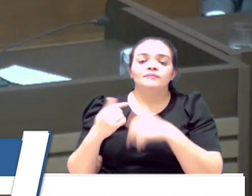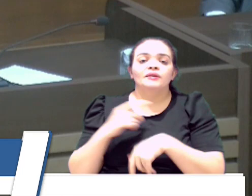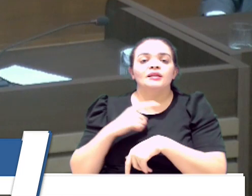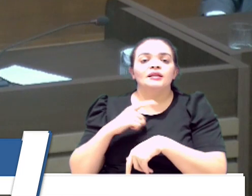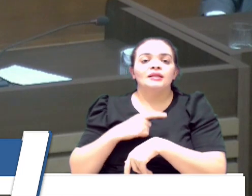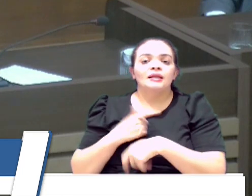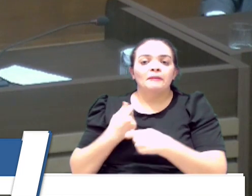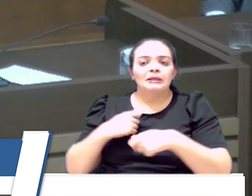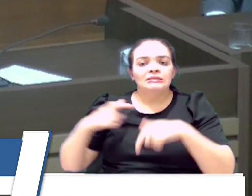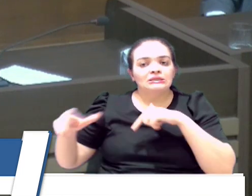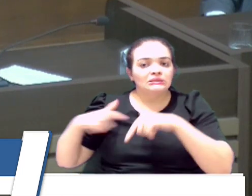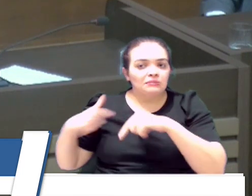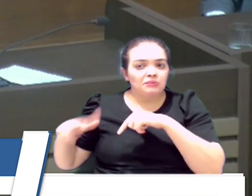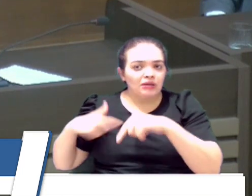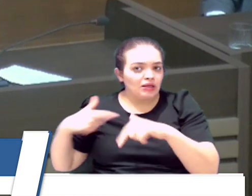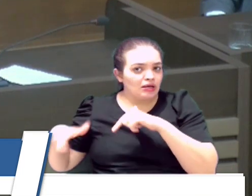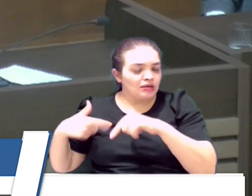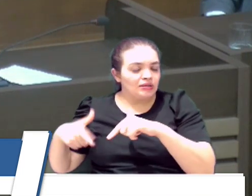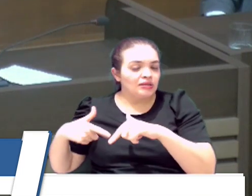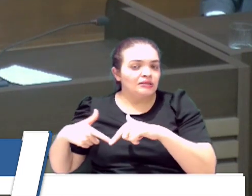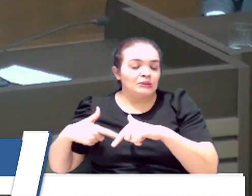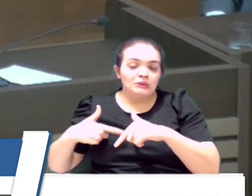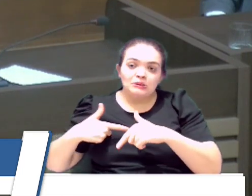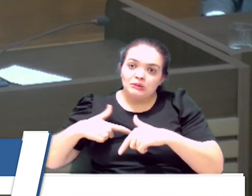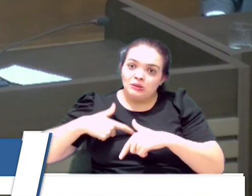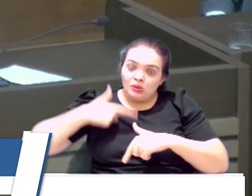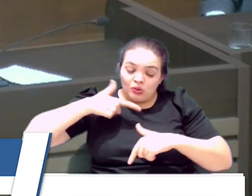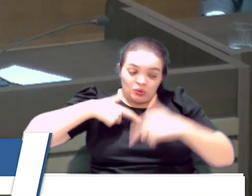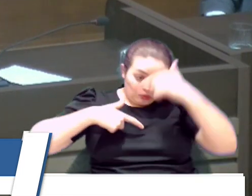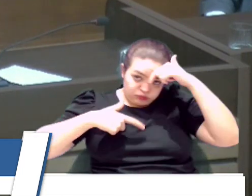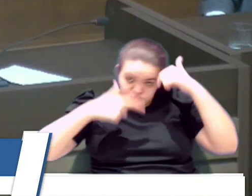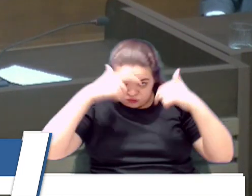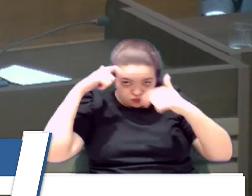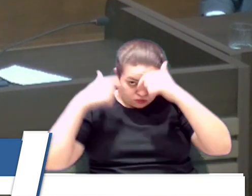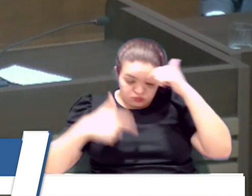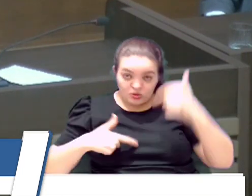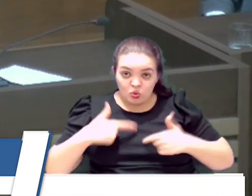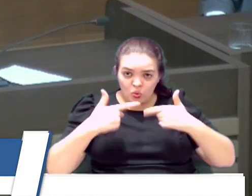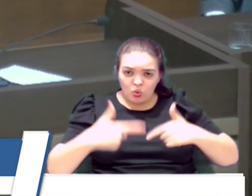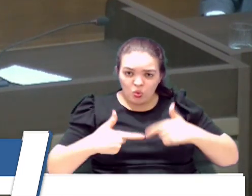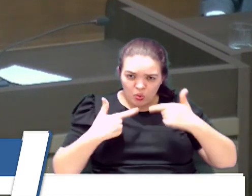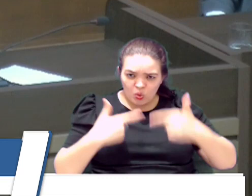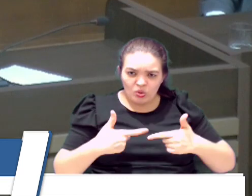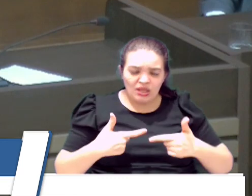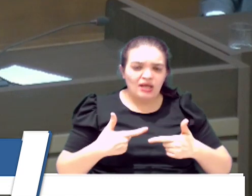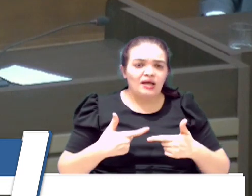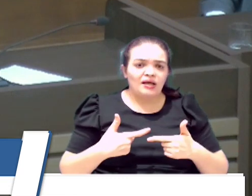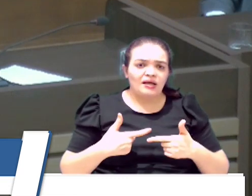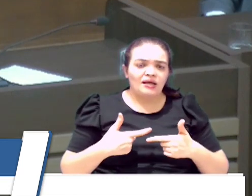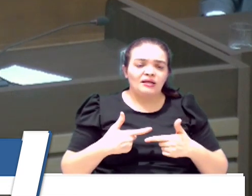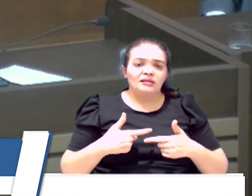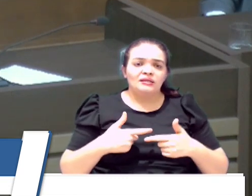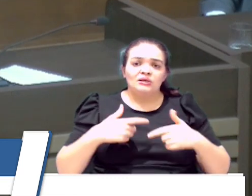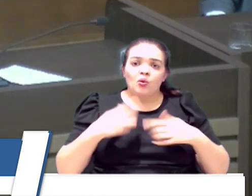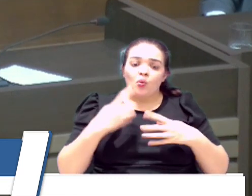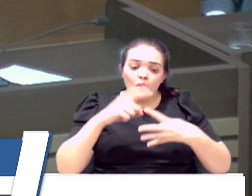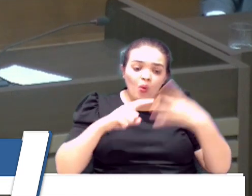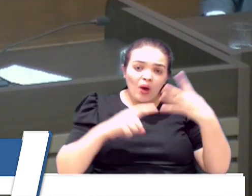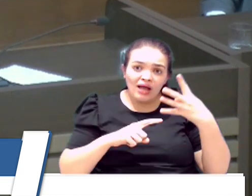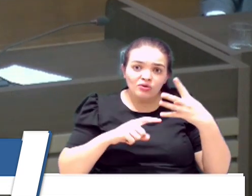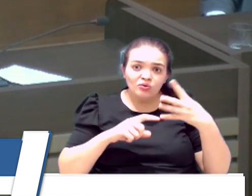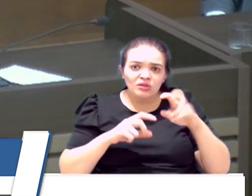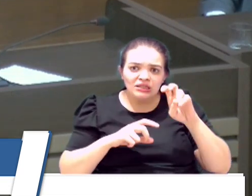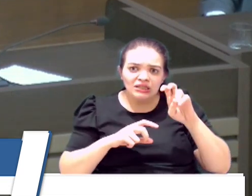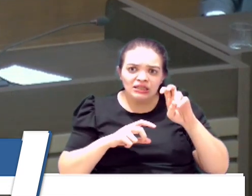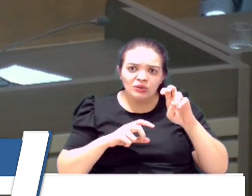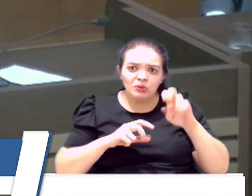do trabalho, que tem que se desdobrar em 1000, que tem que fazer tripla, quarta jornada para uma coisa que